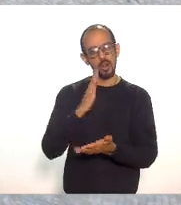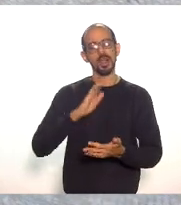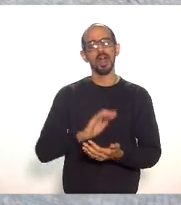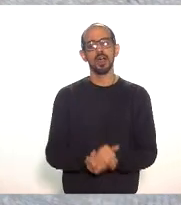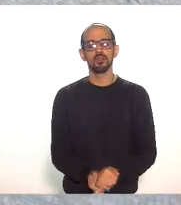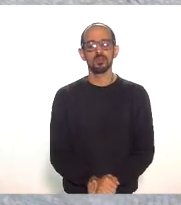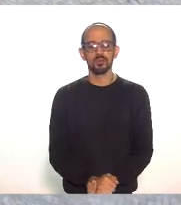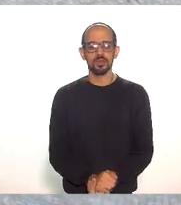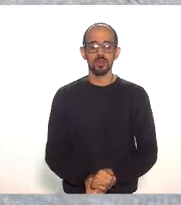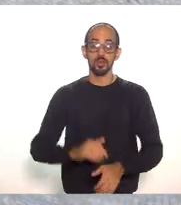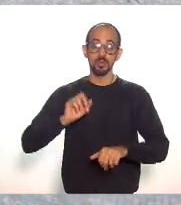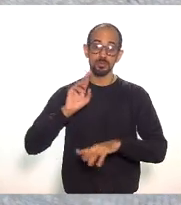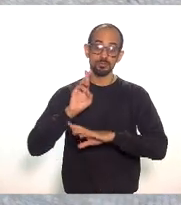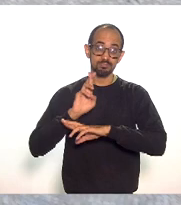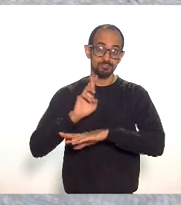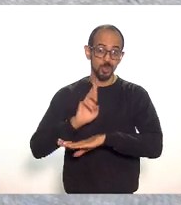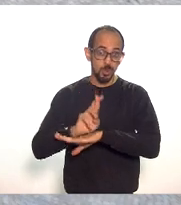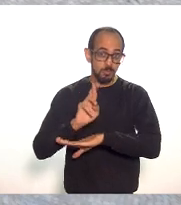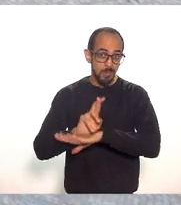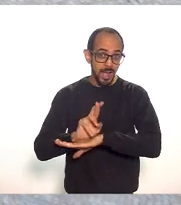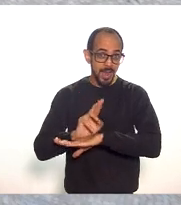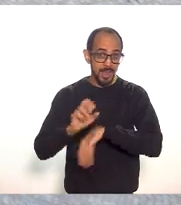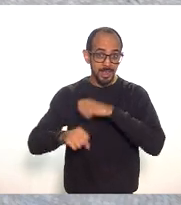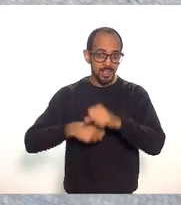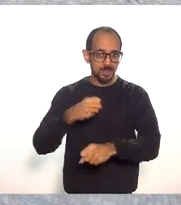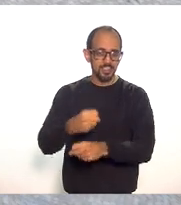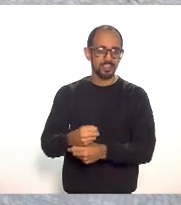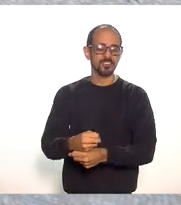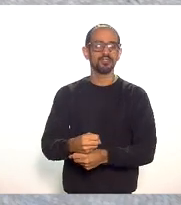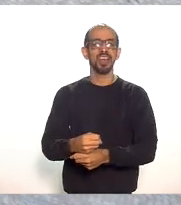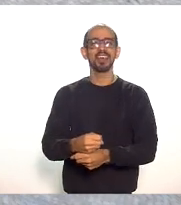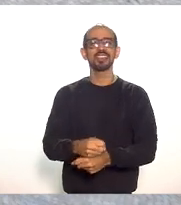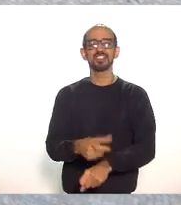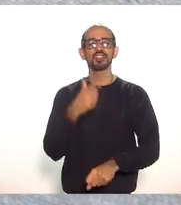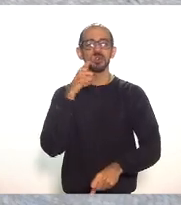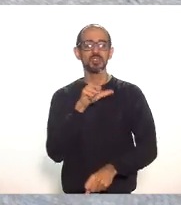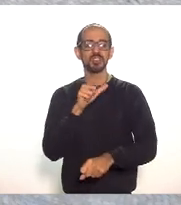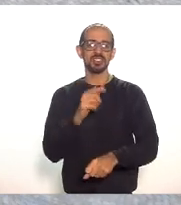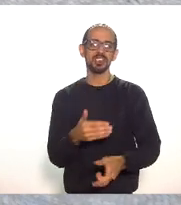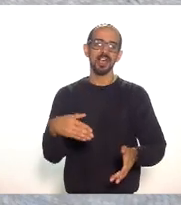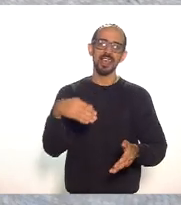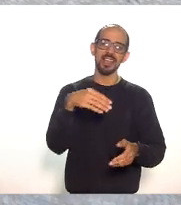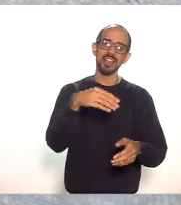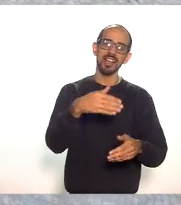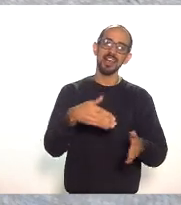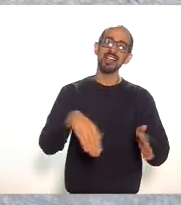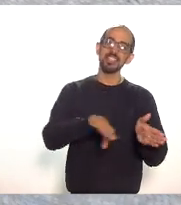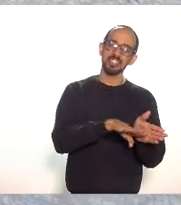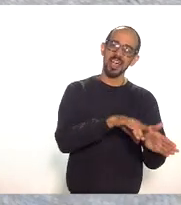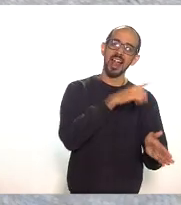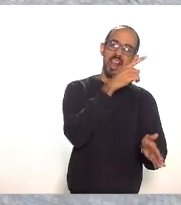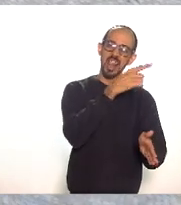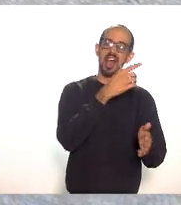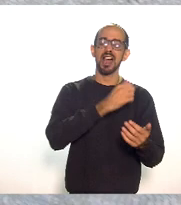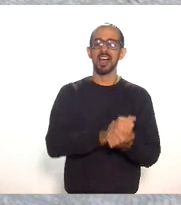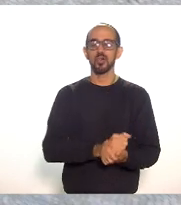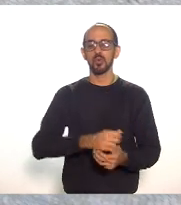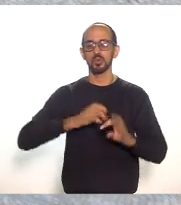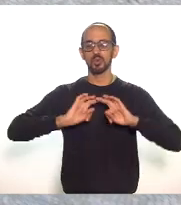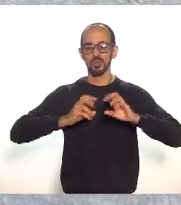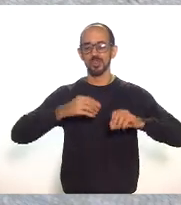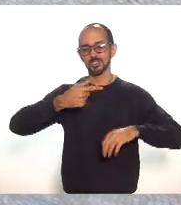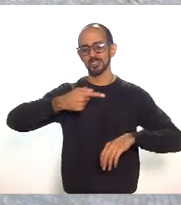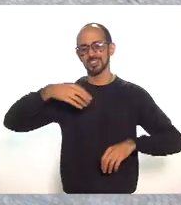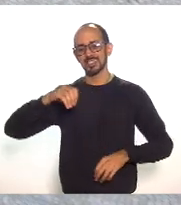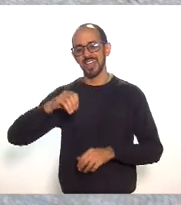projeto. Espero que o ano que vem a gente possa estar lá com a presença dos 70 deputados